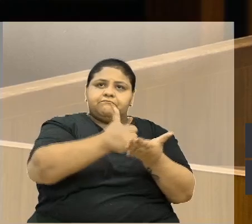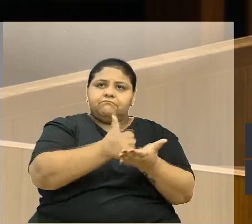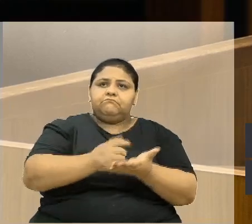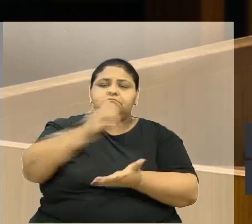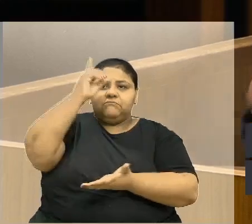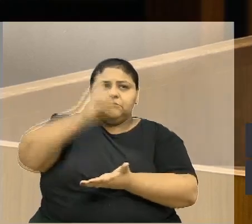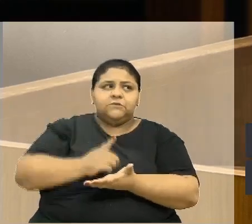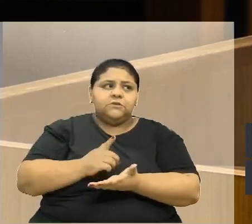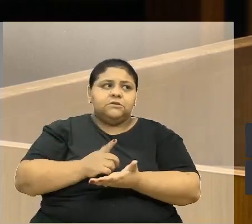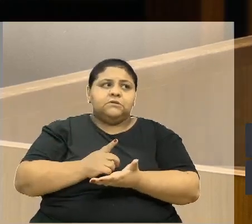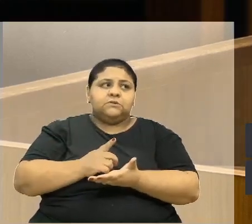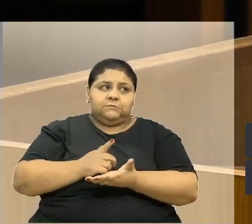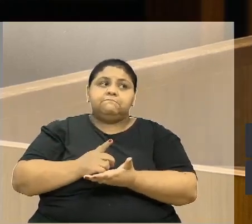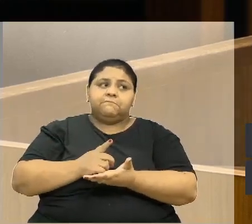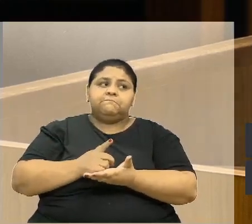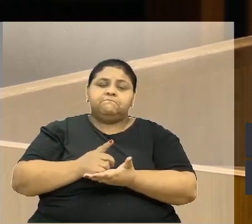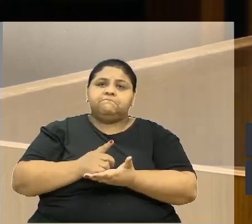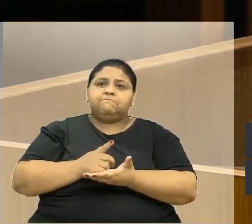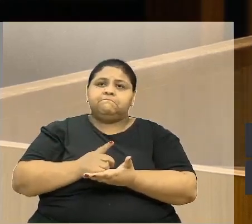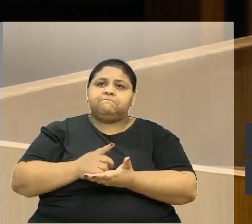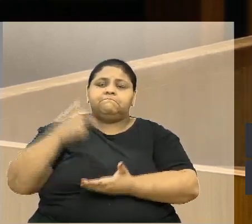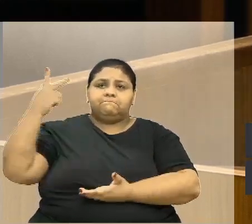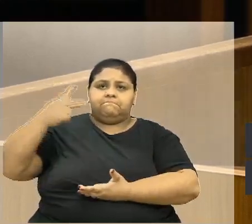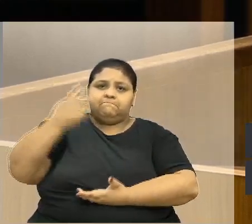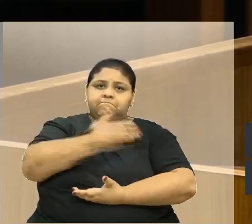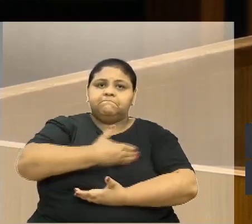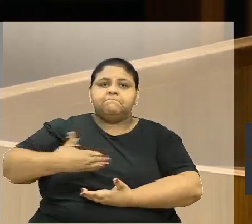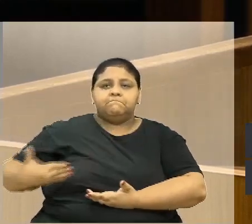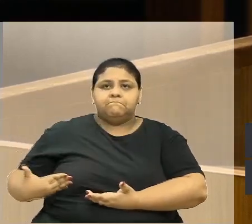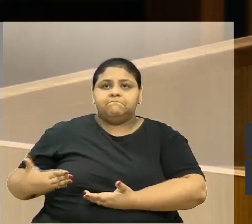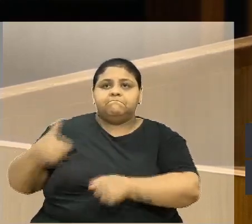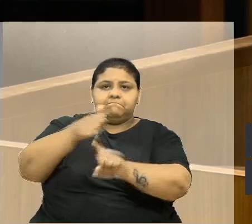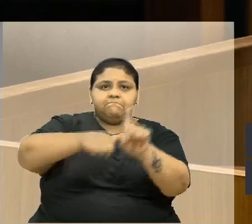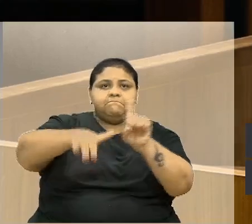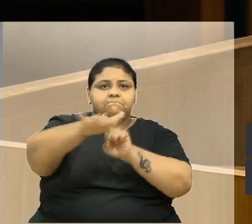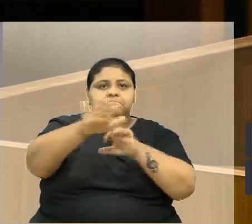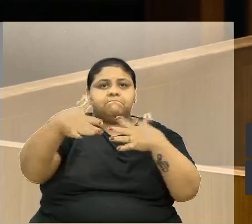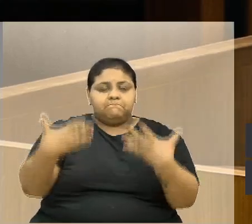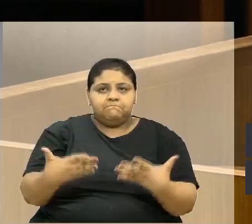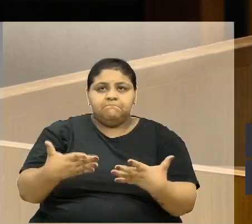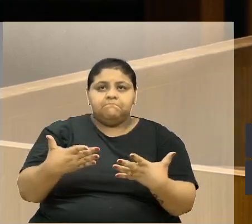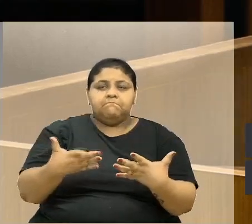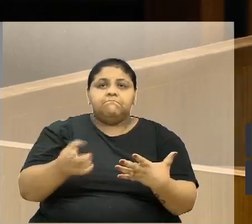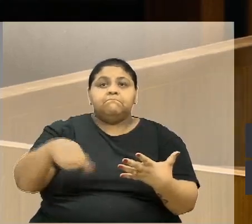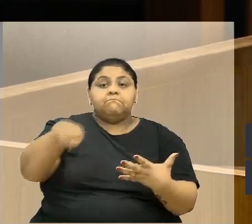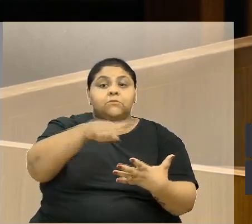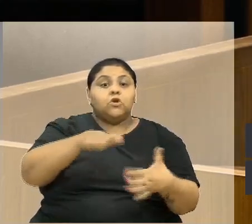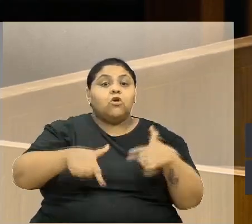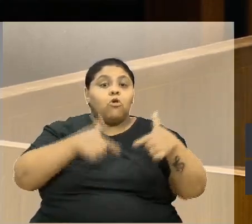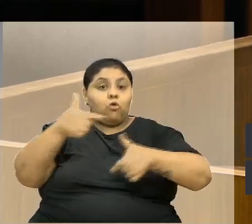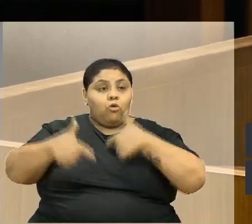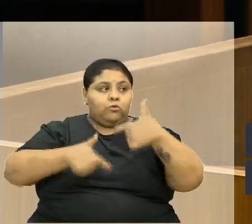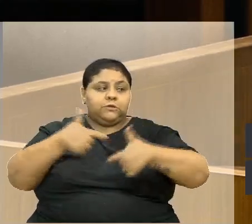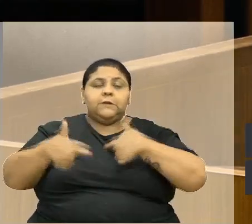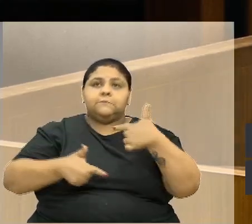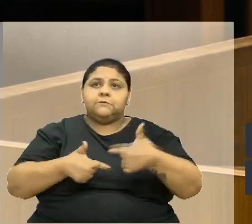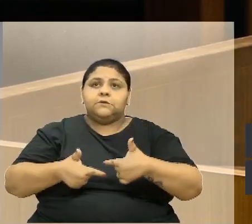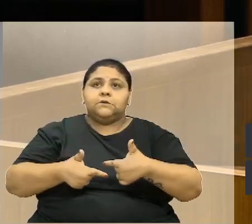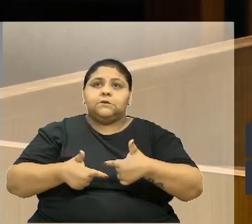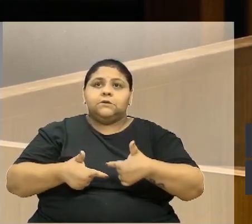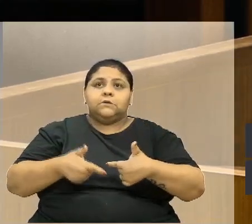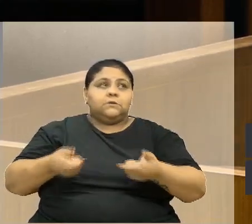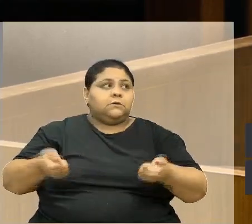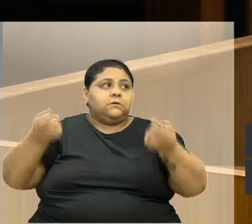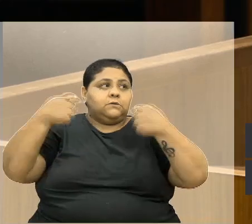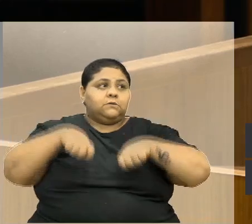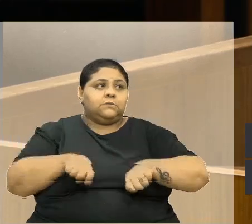estar incluído nas políticas públicas da sociedade. Quando nós trabalhamos aqui, eu ainda vou